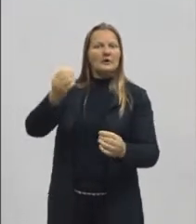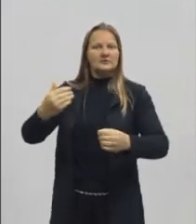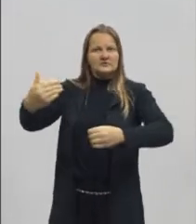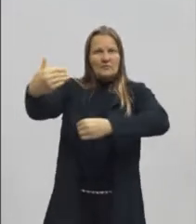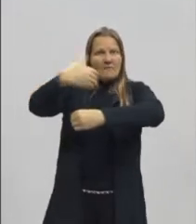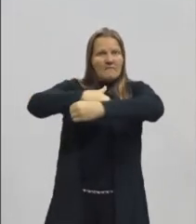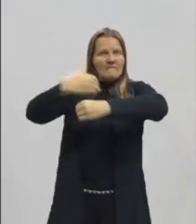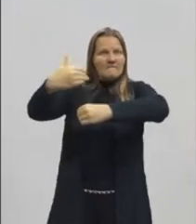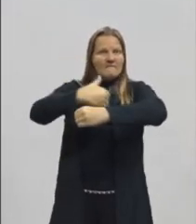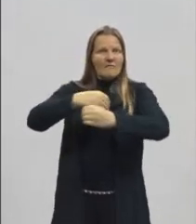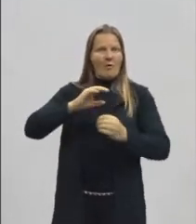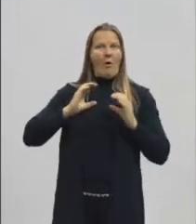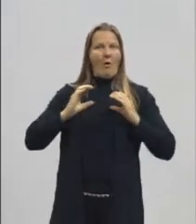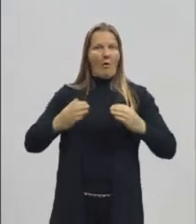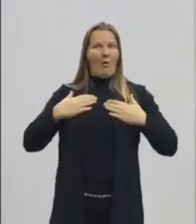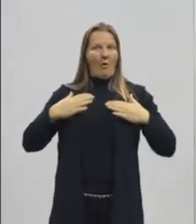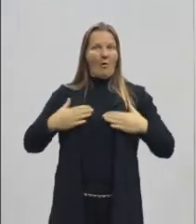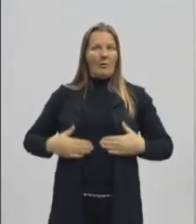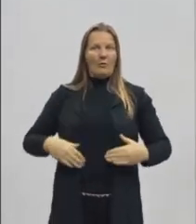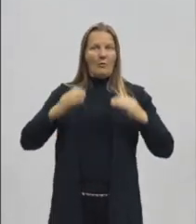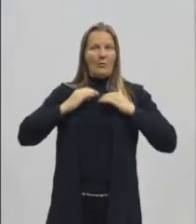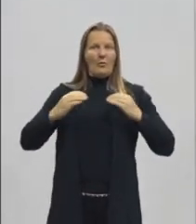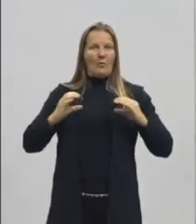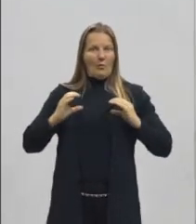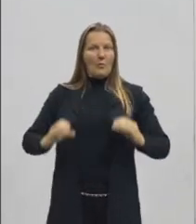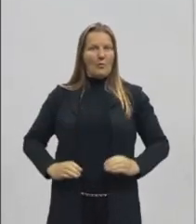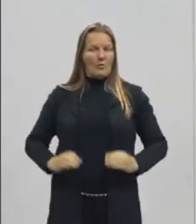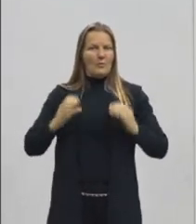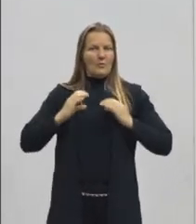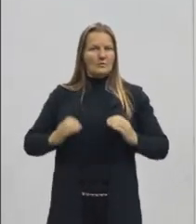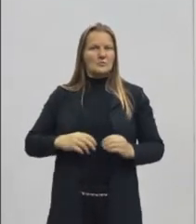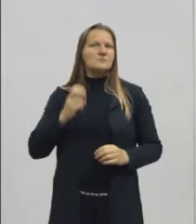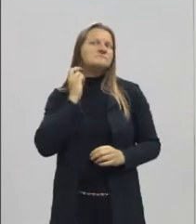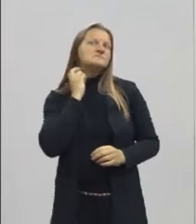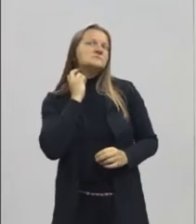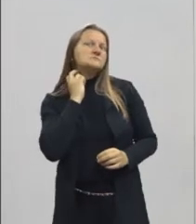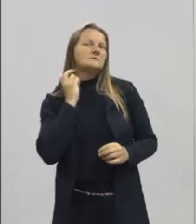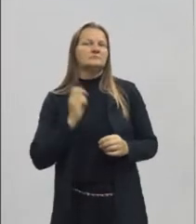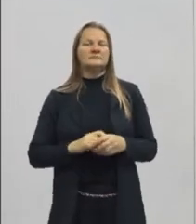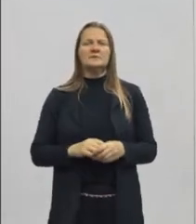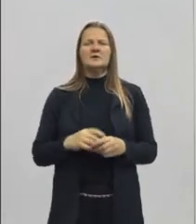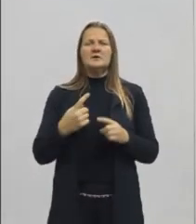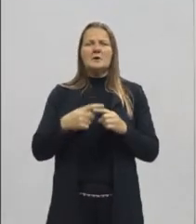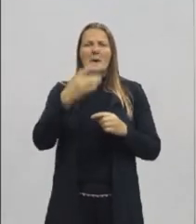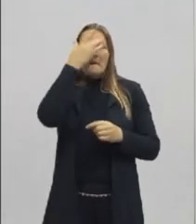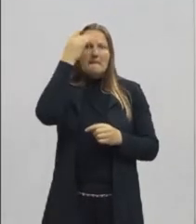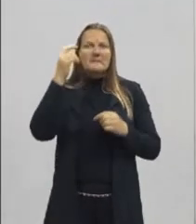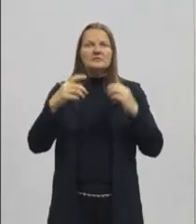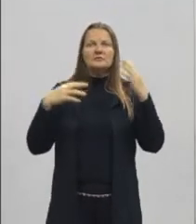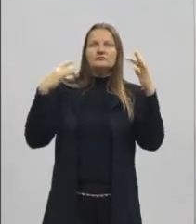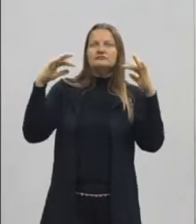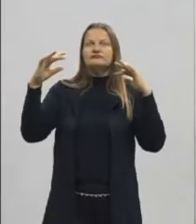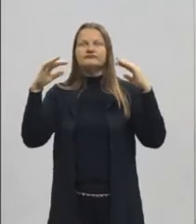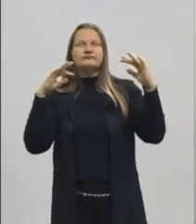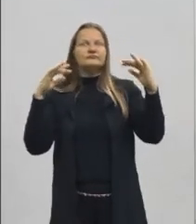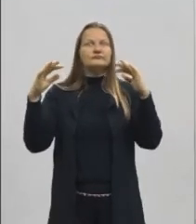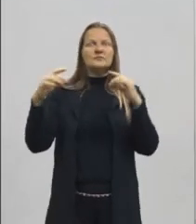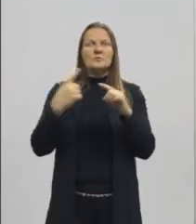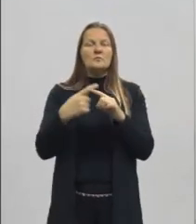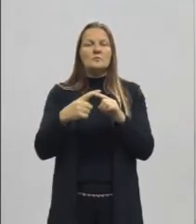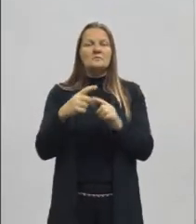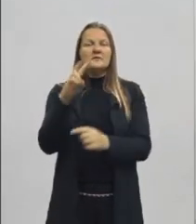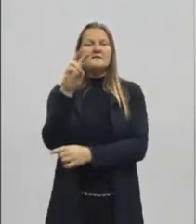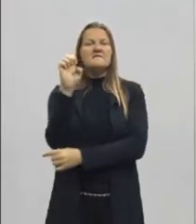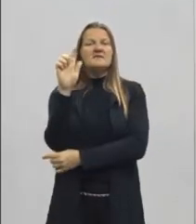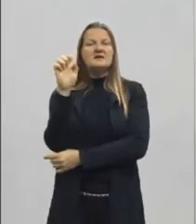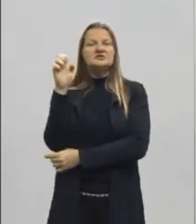original em inglês né a tradução literal seria e ela mostra pessoas que ficam em um estado meio vegetativo assim que tem